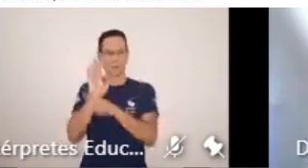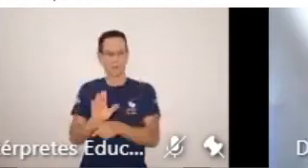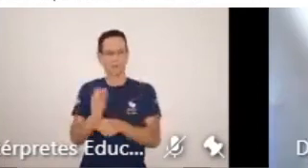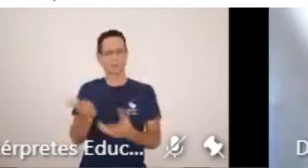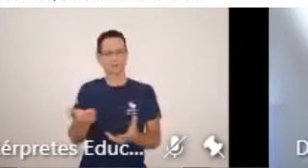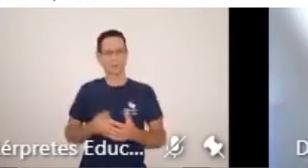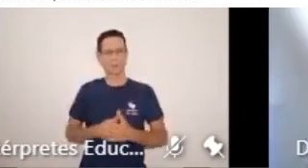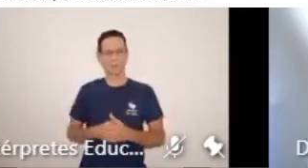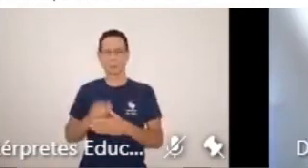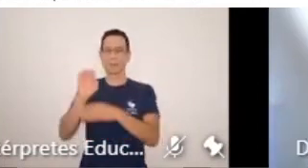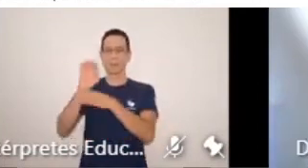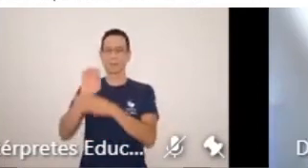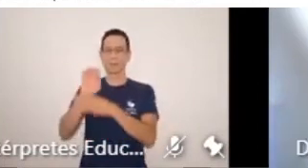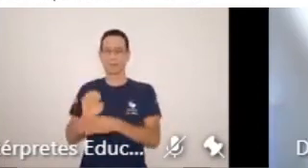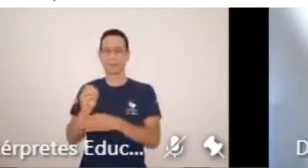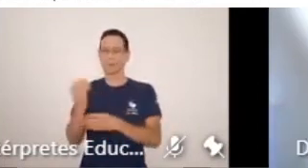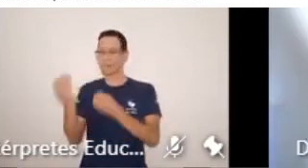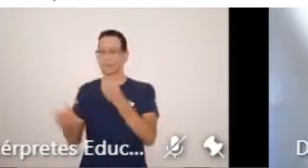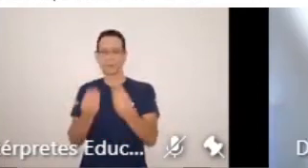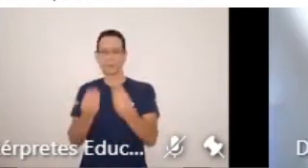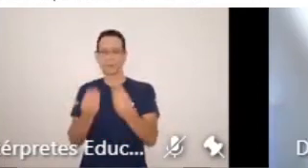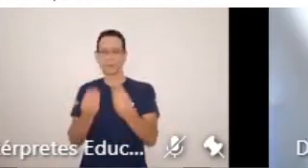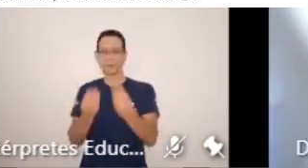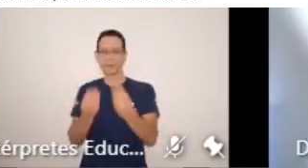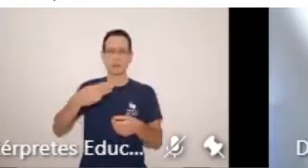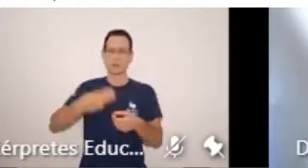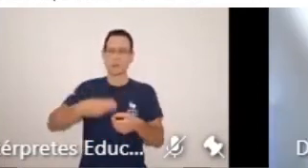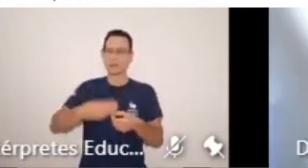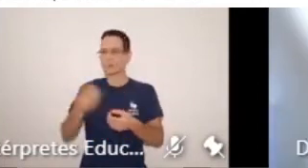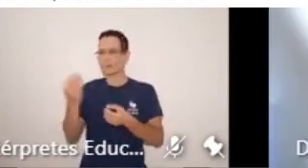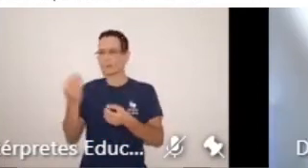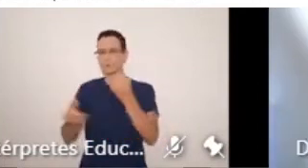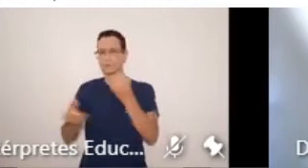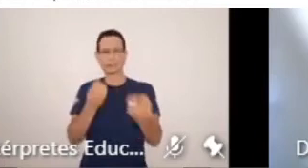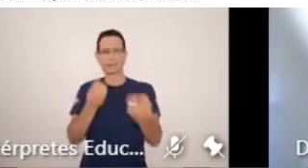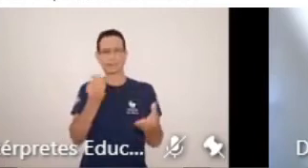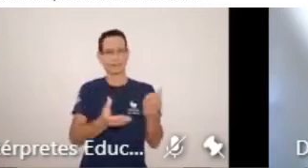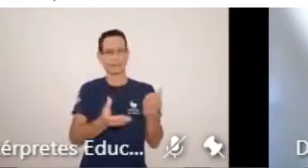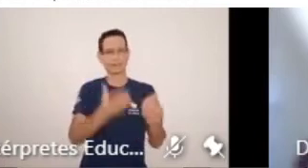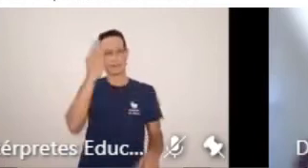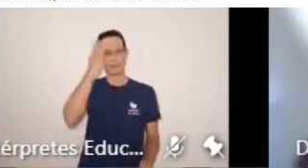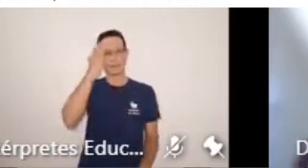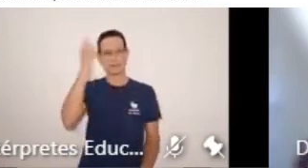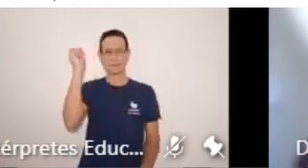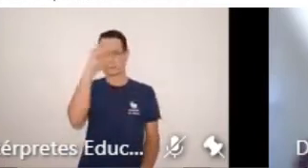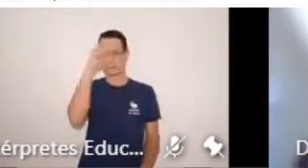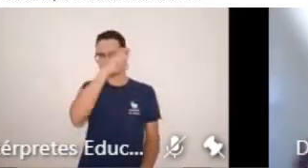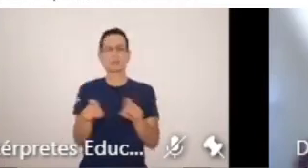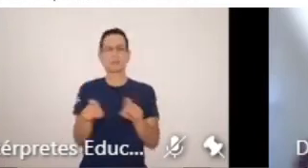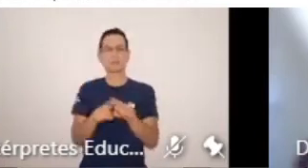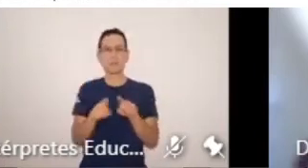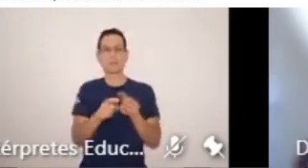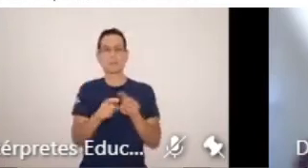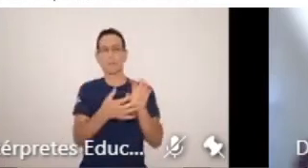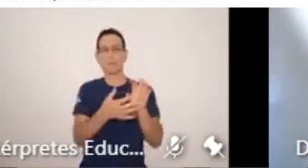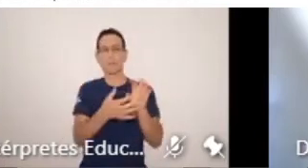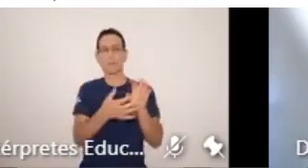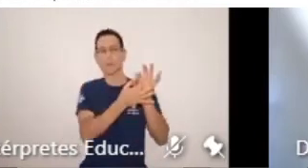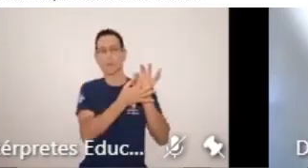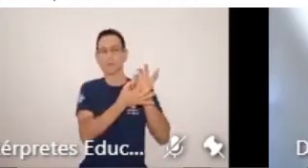principalmente para os estados, e dos estados para os municípios. E nós temos também um contexto